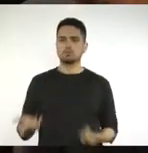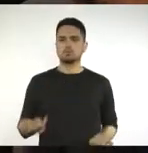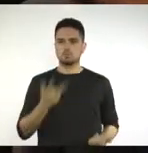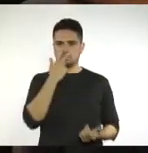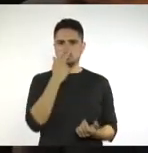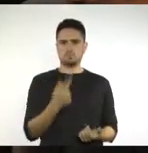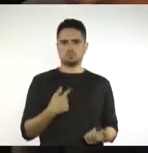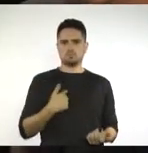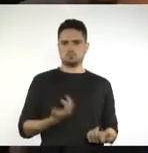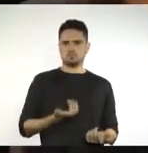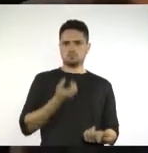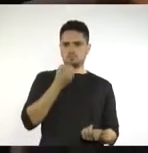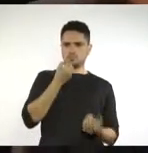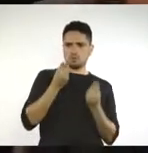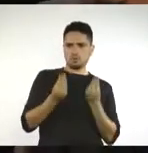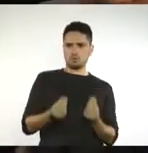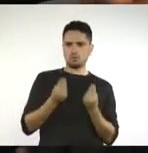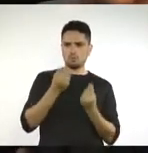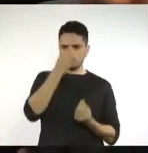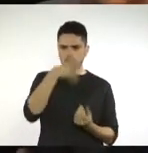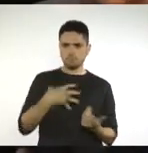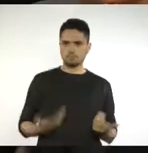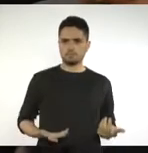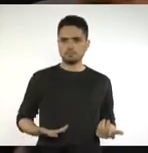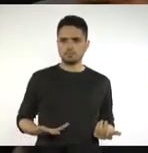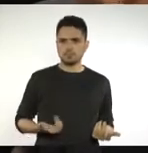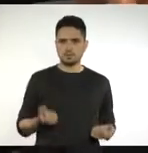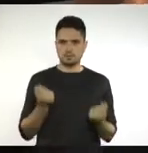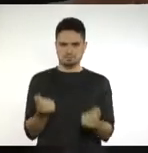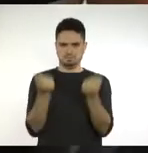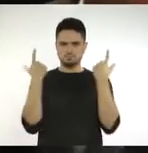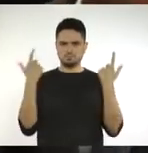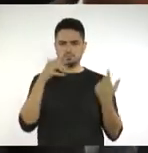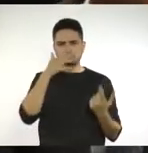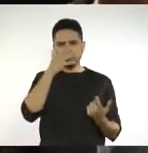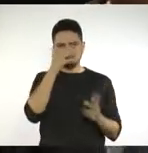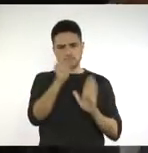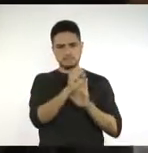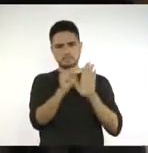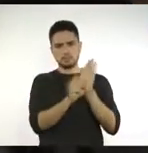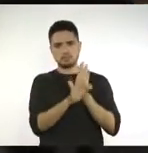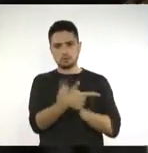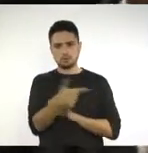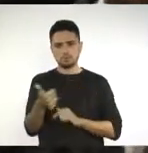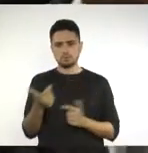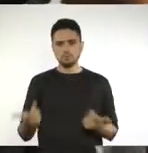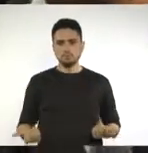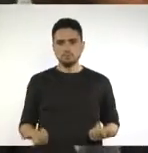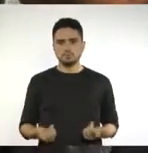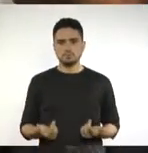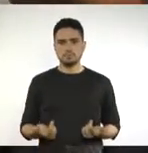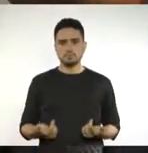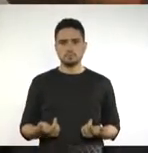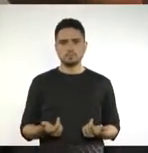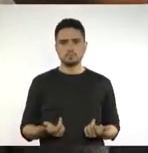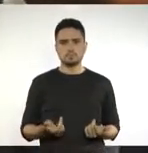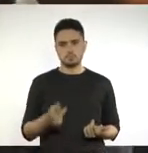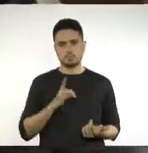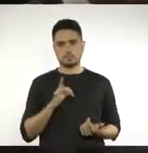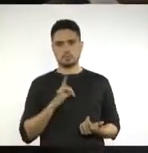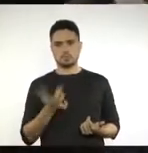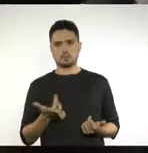Me causa perplexidade e estranheza saber que em pleno século XXI, essa altura do avanço democrático do nosso